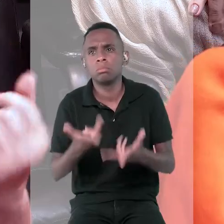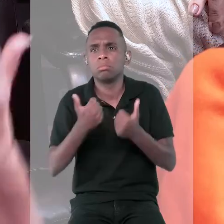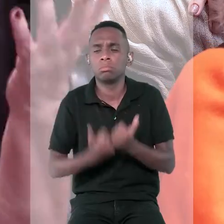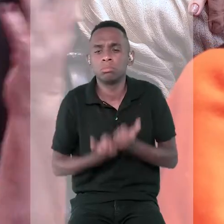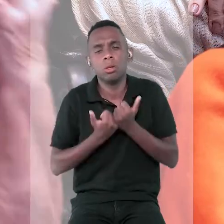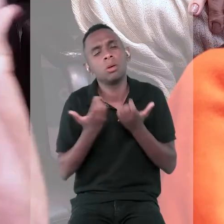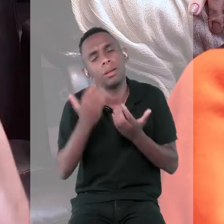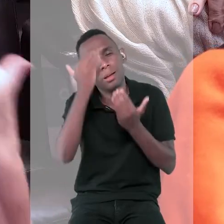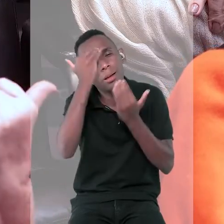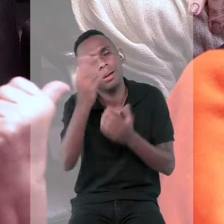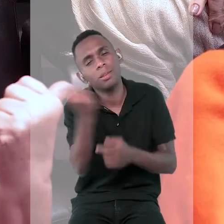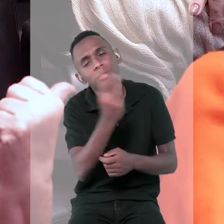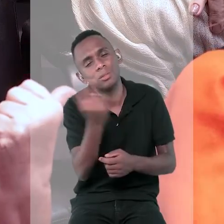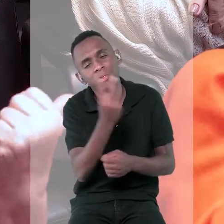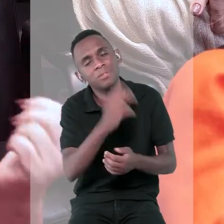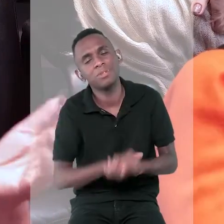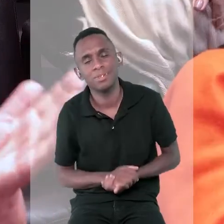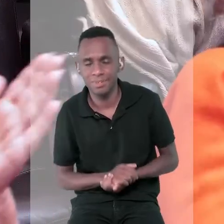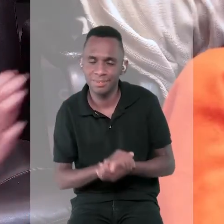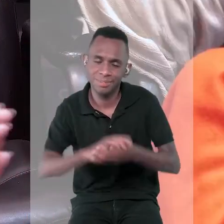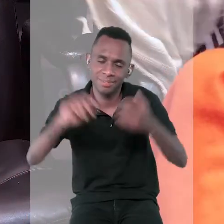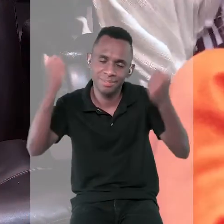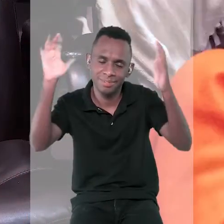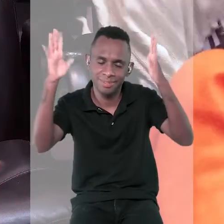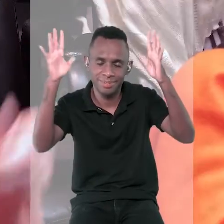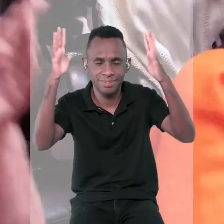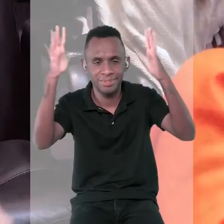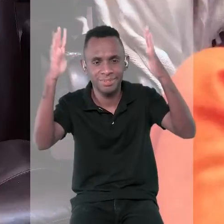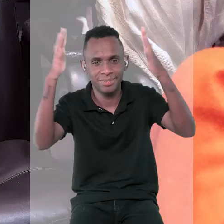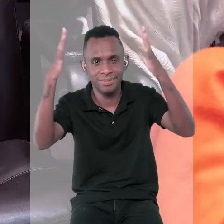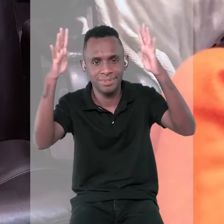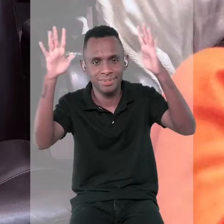enriqueceu. Então, eu queria agradecer a vocês duas. Tá?